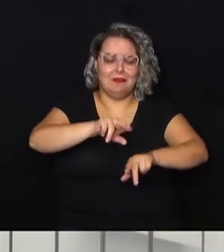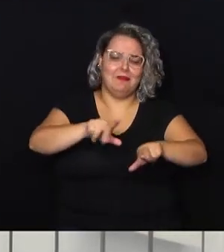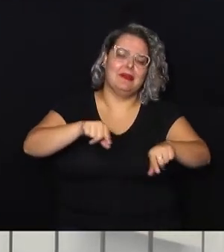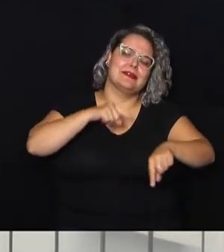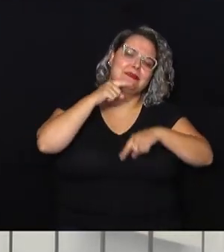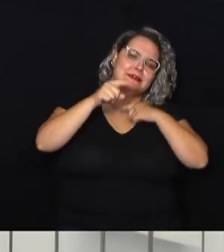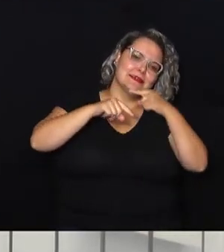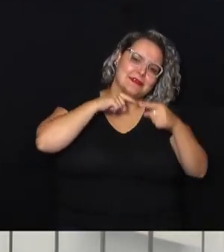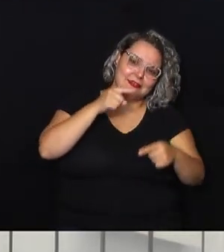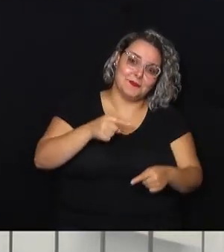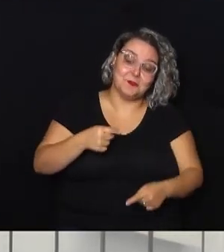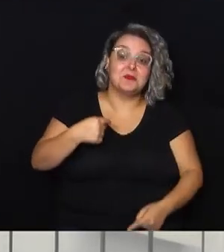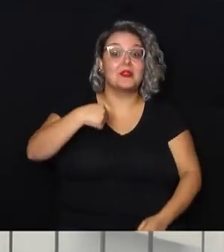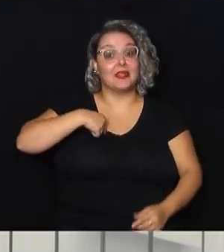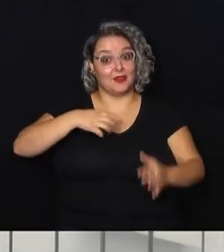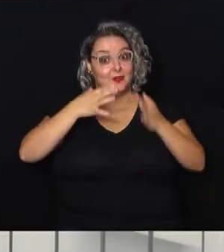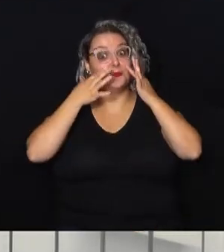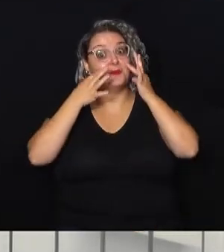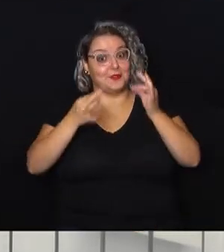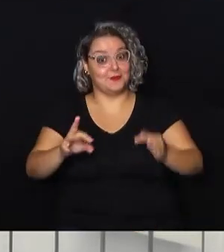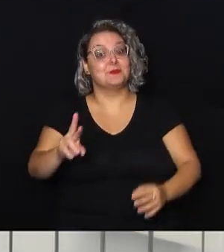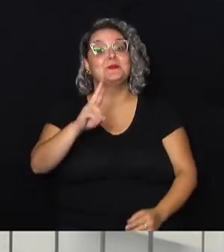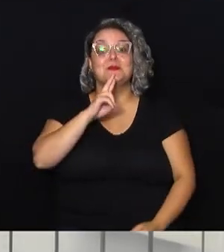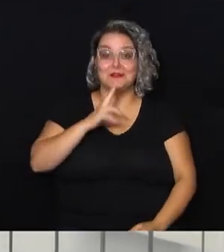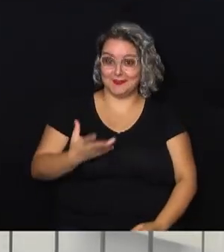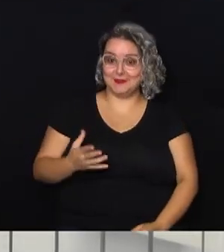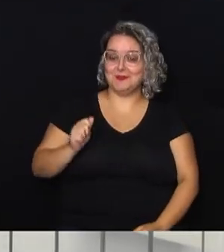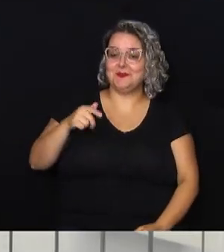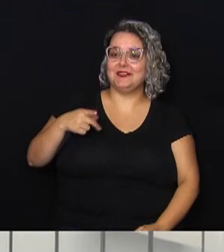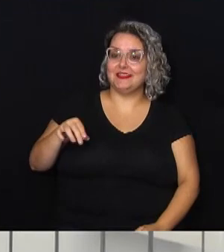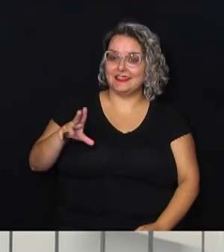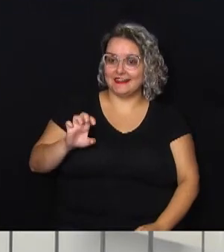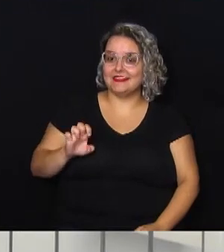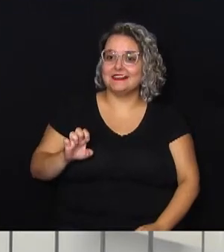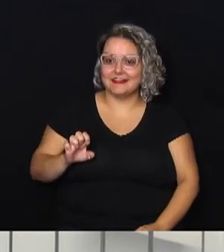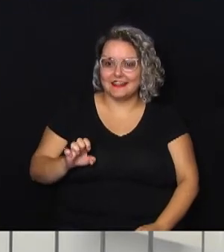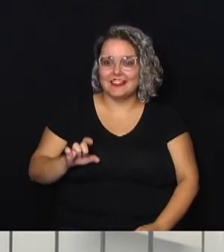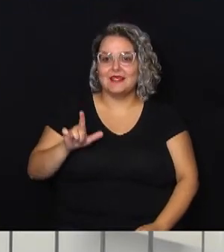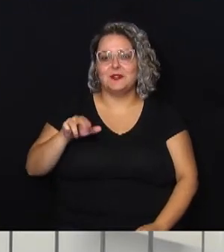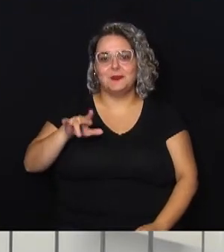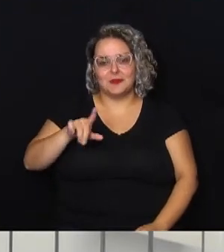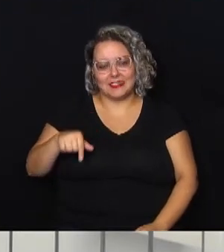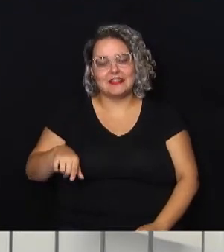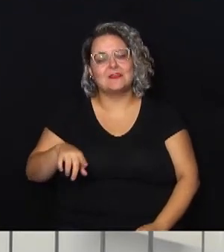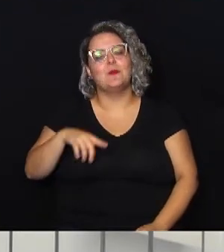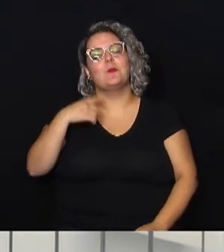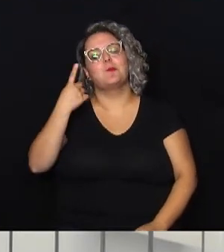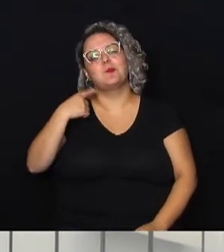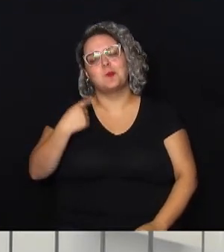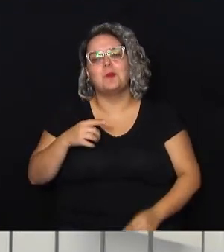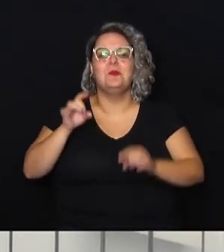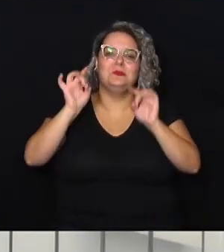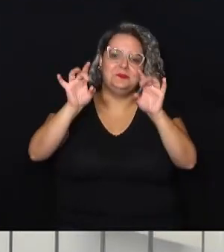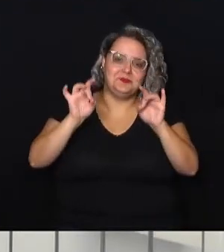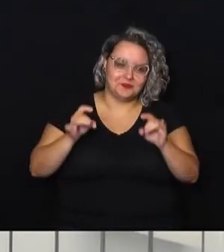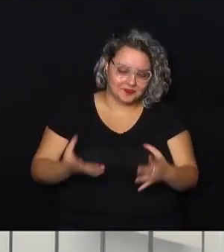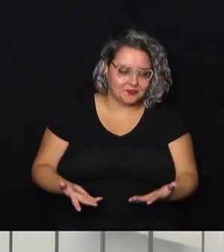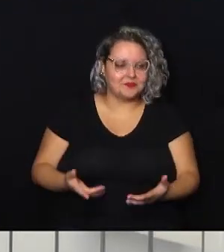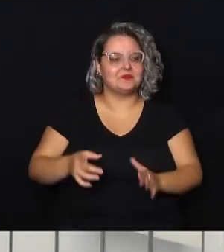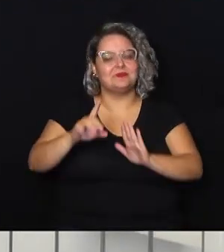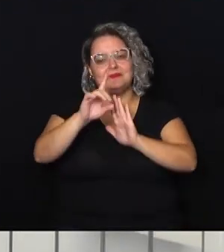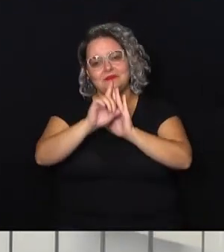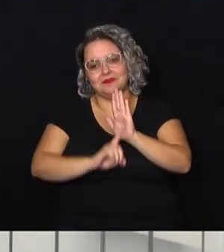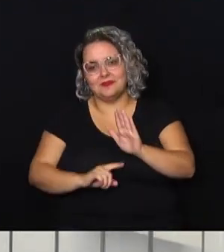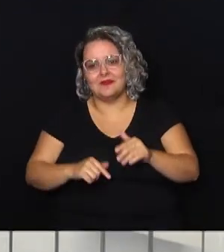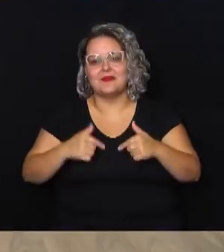eu vou prestar bastante atenção nas respostas do André Luiz Freitas, ele que é advogado, especialista em direito do trabalho.